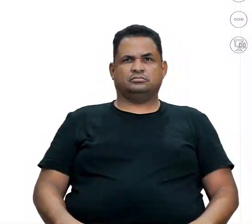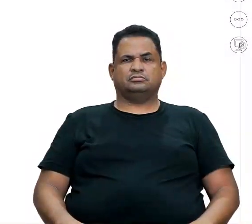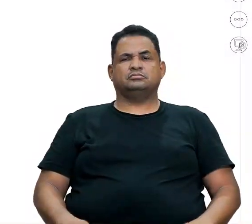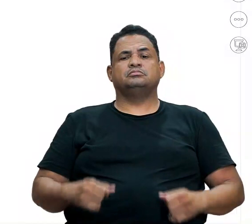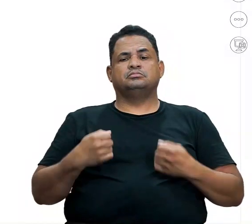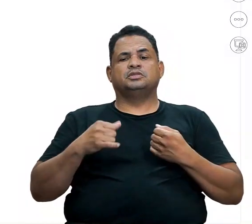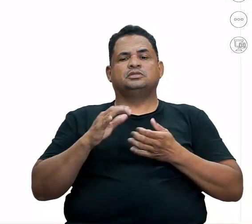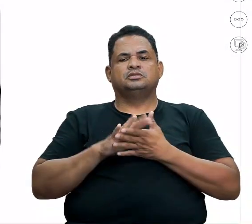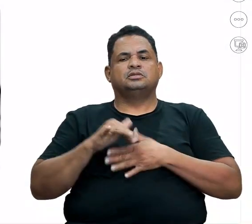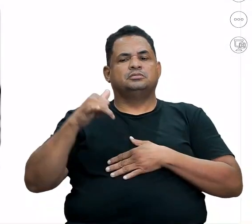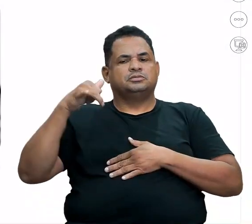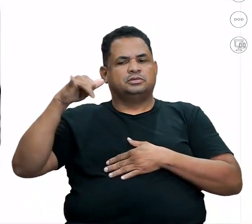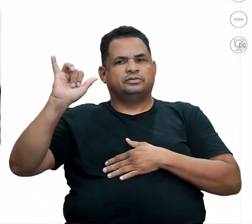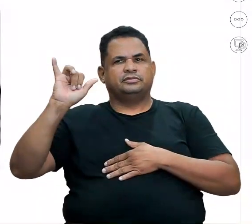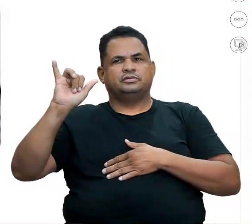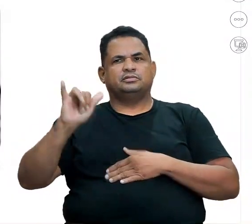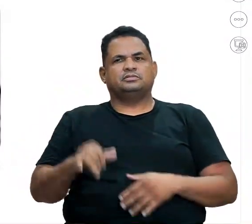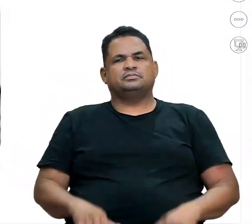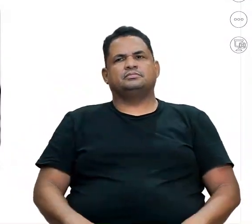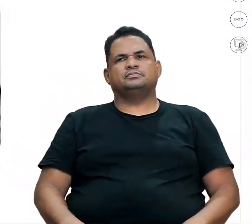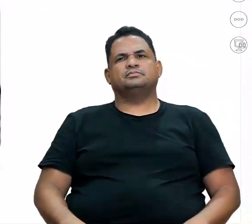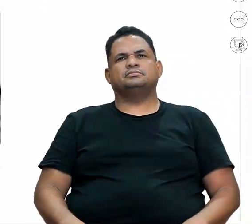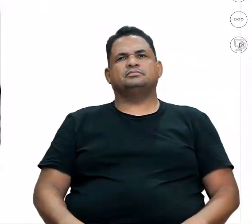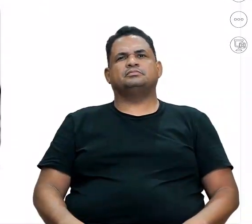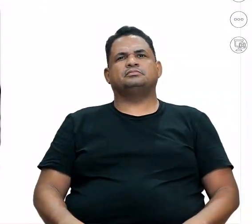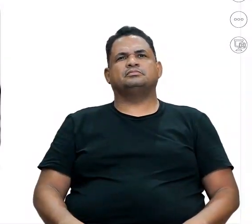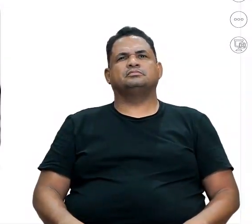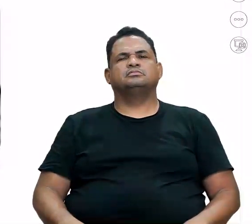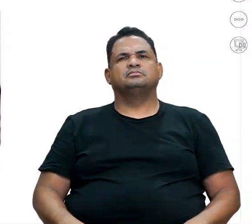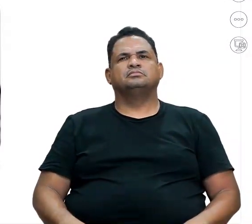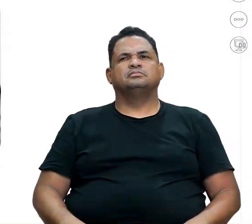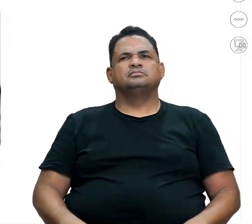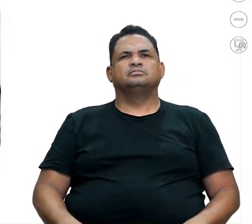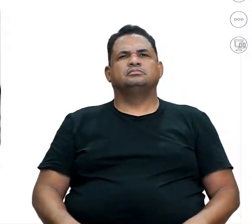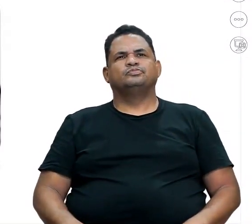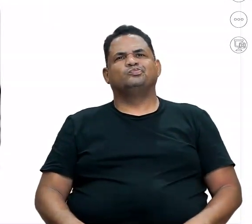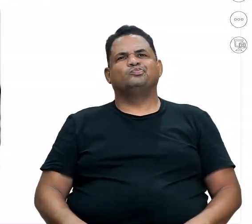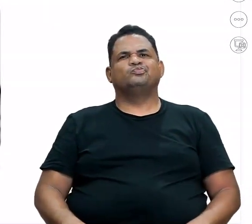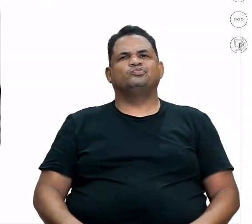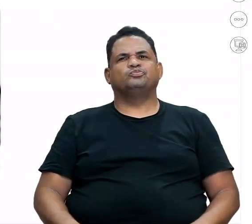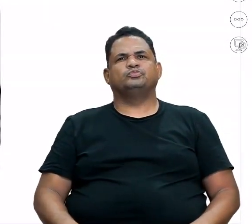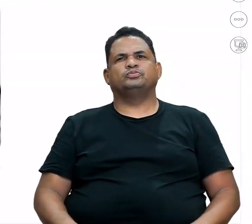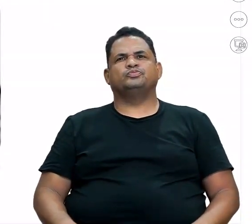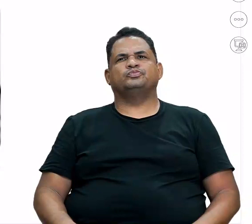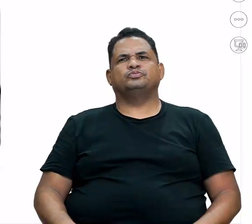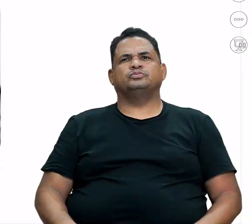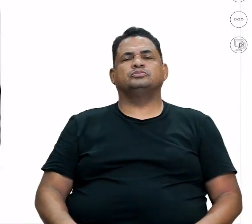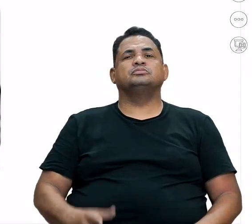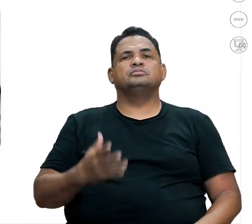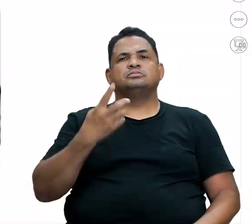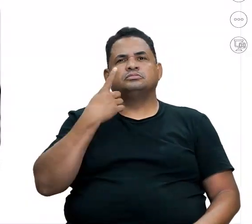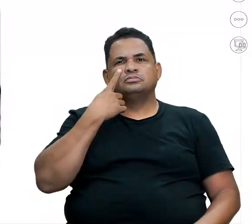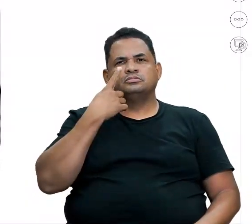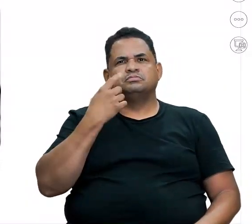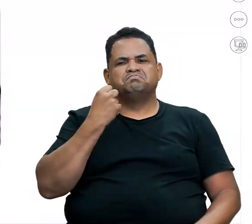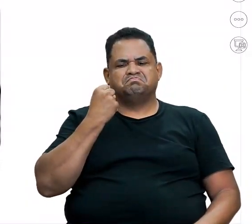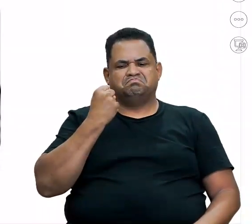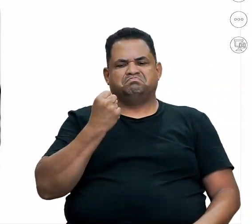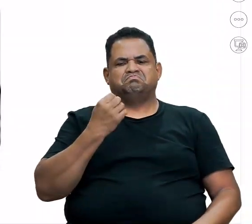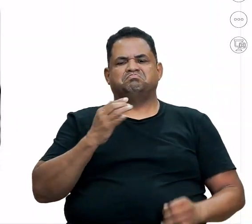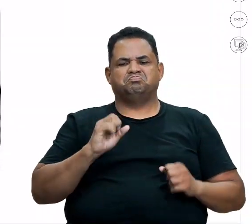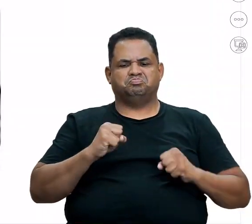né, gente? Nós devemos evitar essa visão, né, etnocêntrica, que é essa postura aí